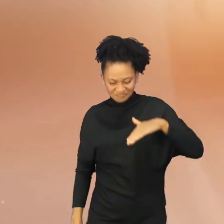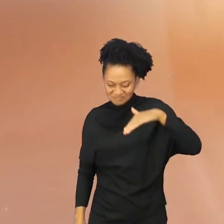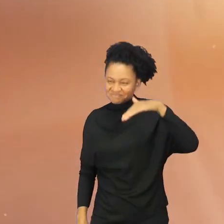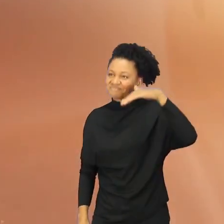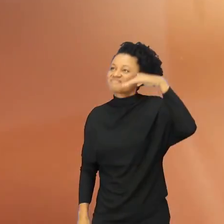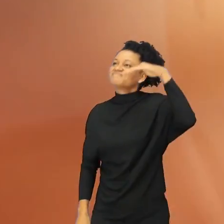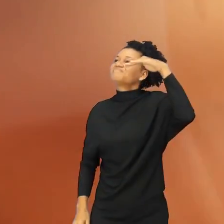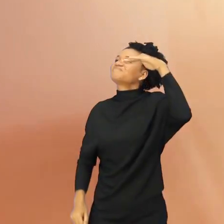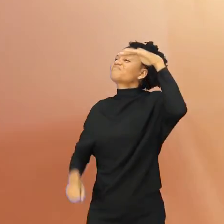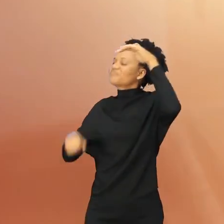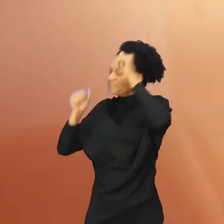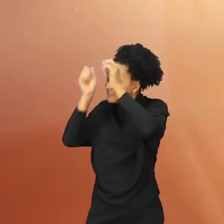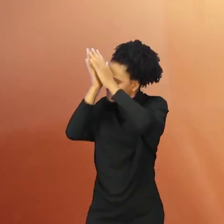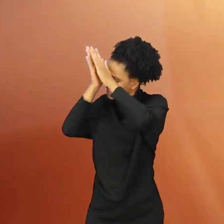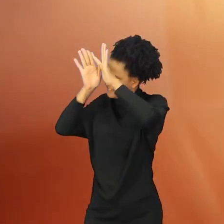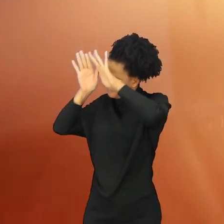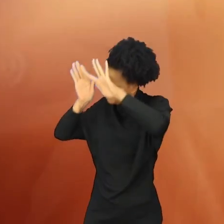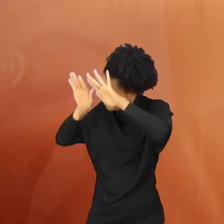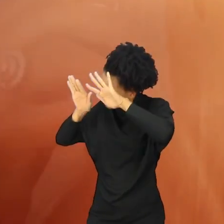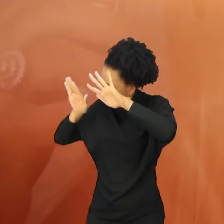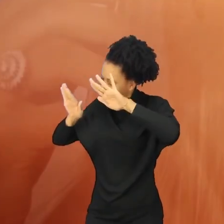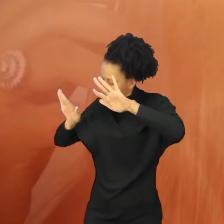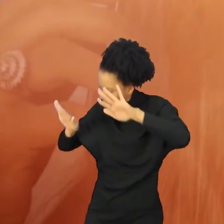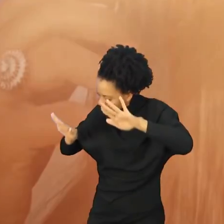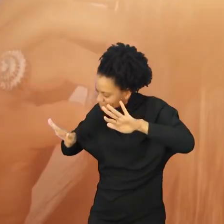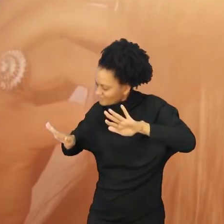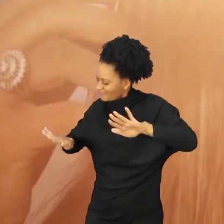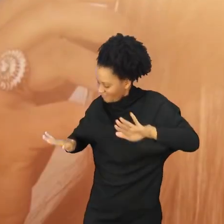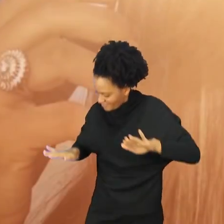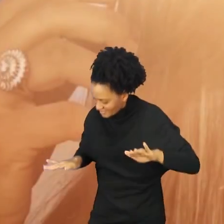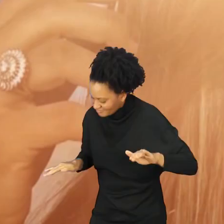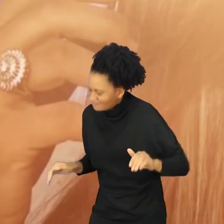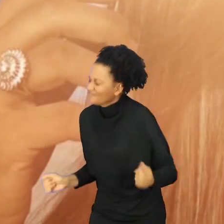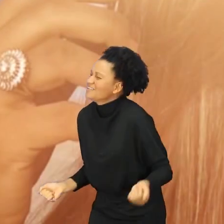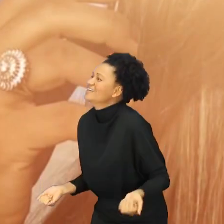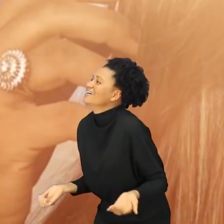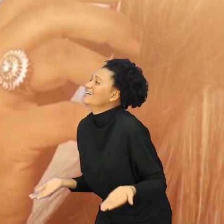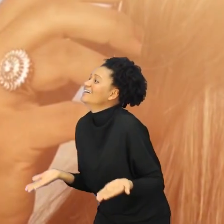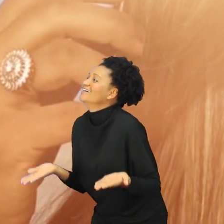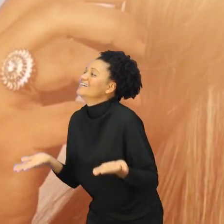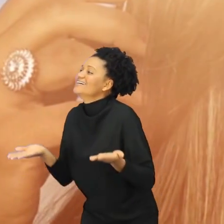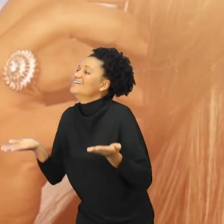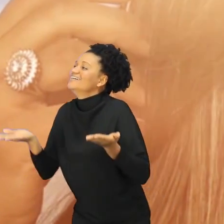eu nasci pra Te adorar